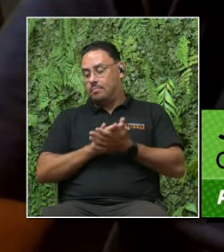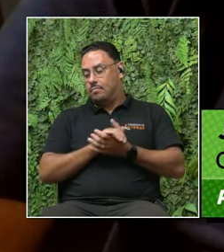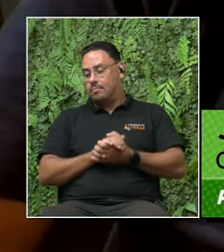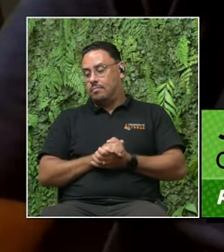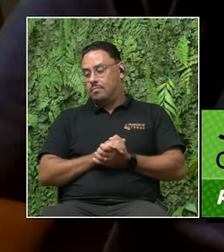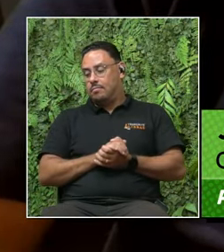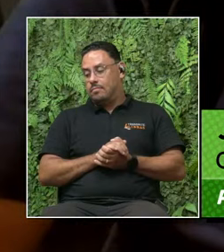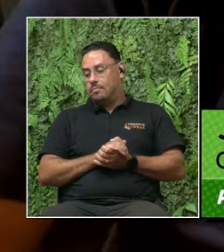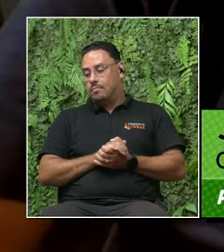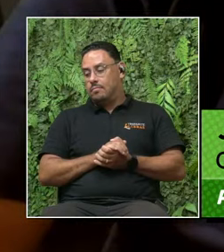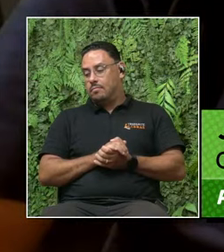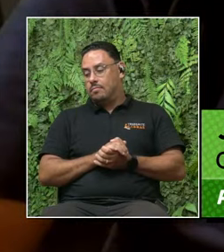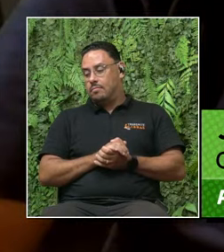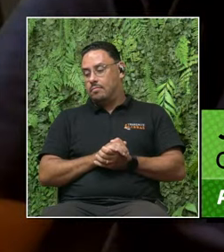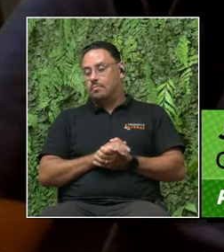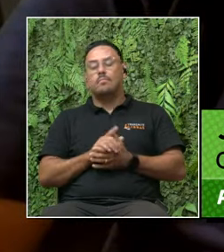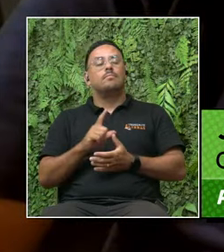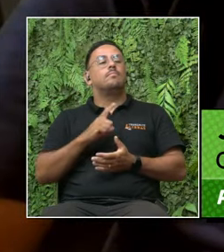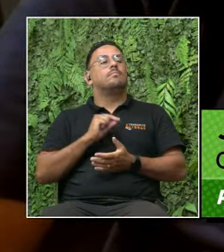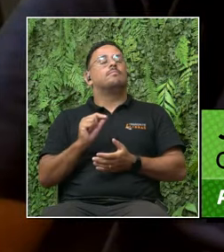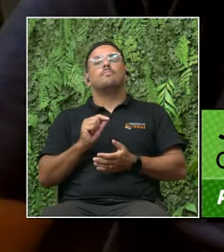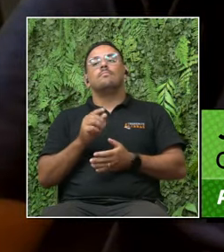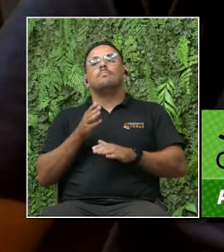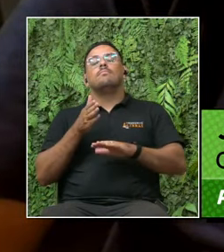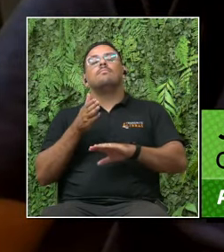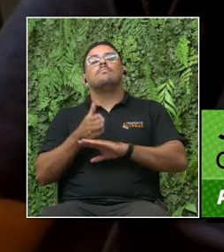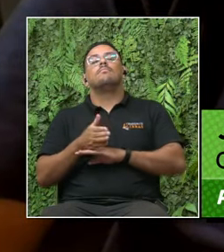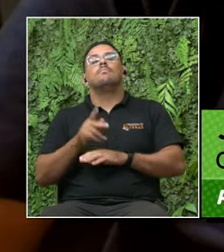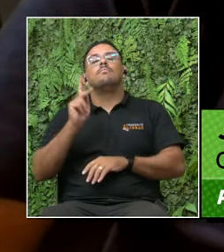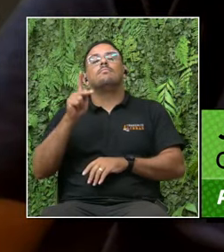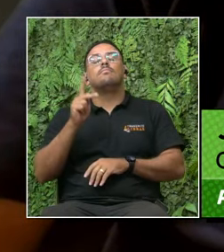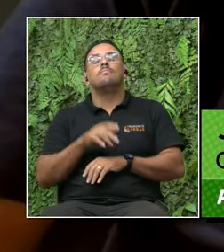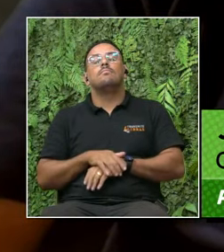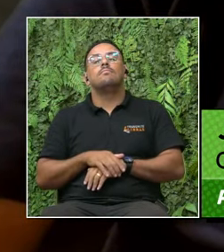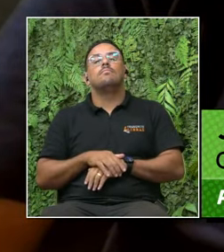nenhum alguém que tem entrado merece